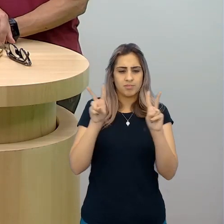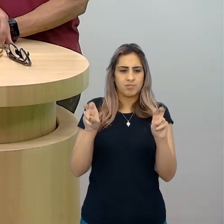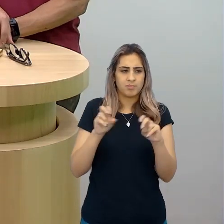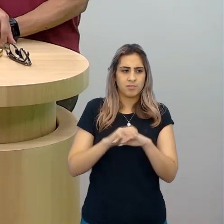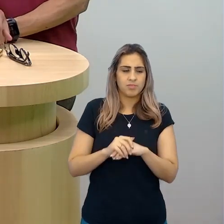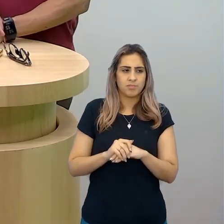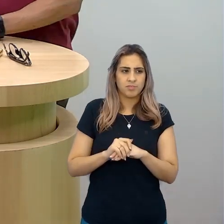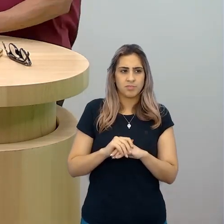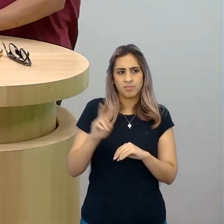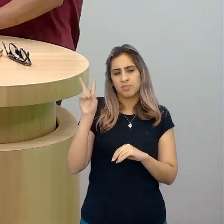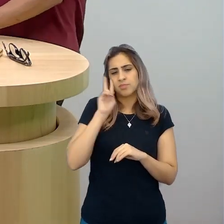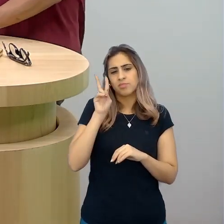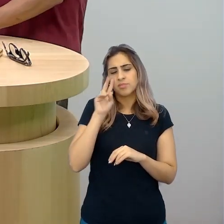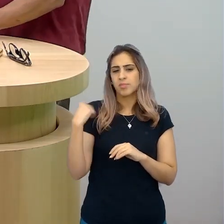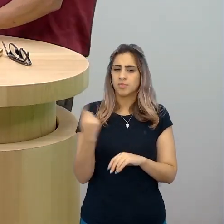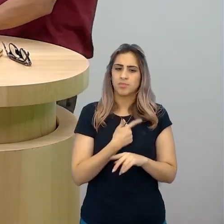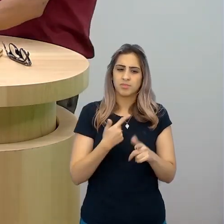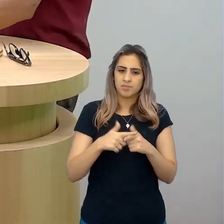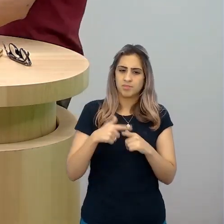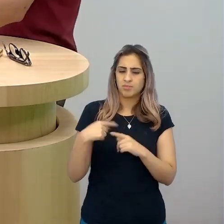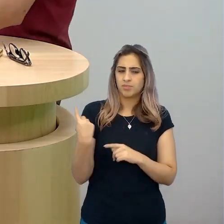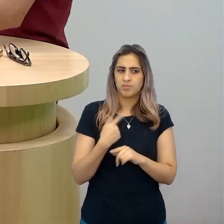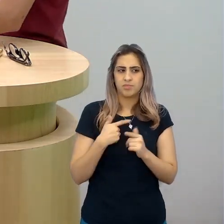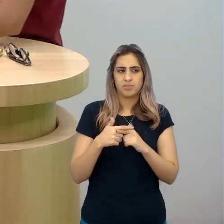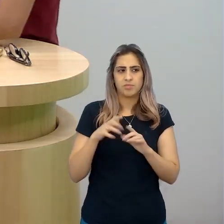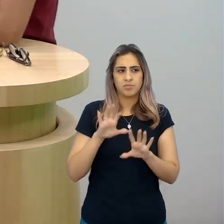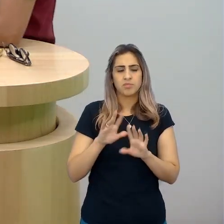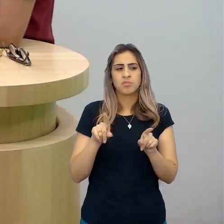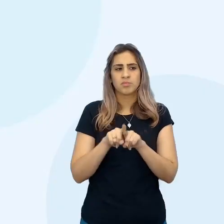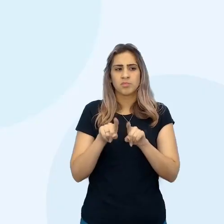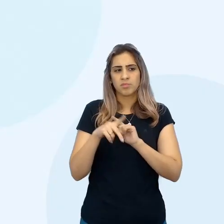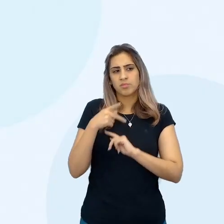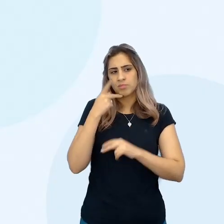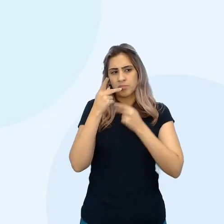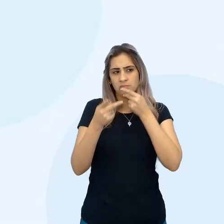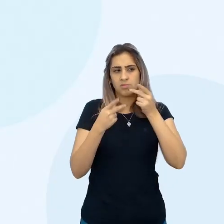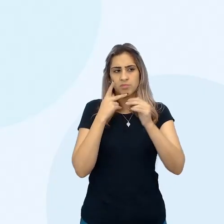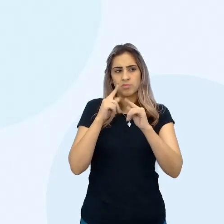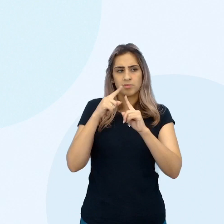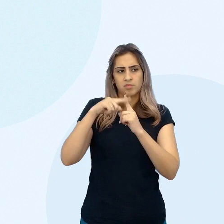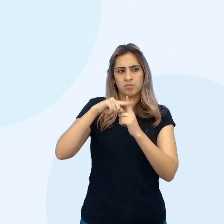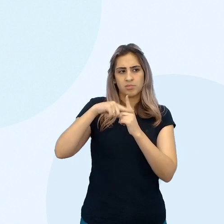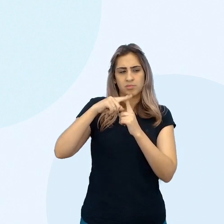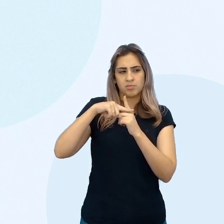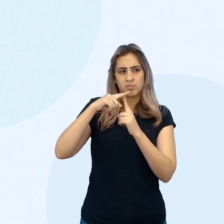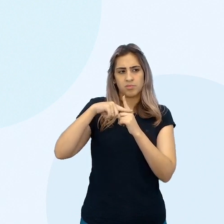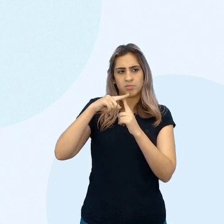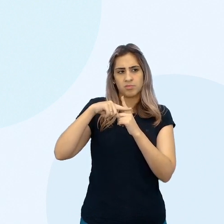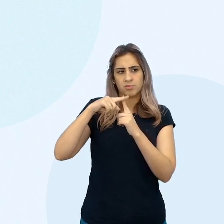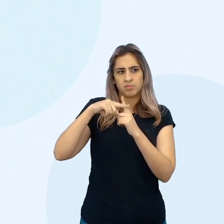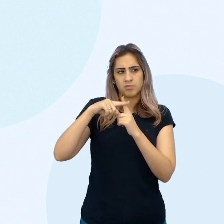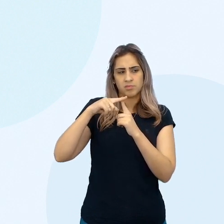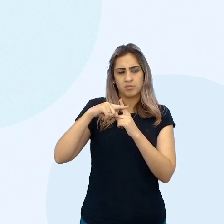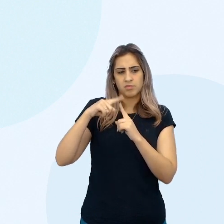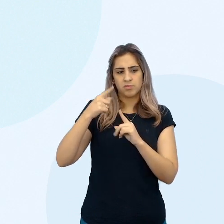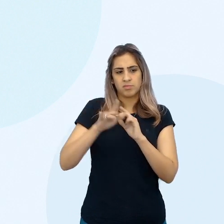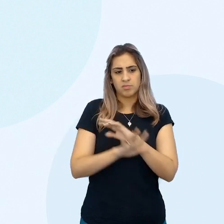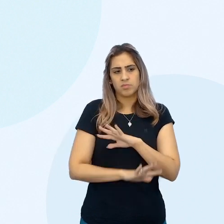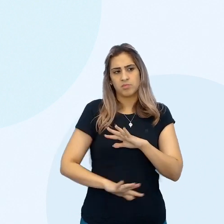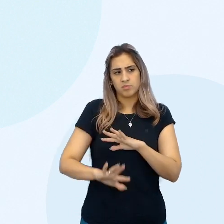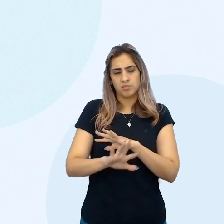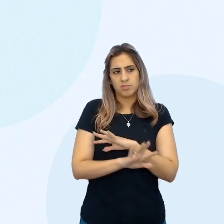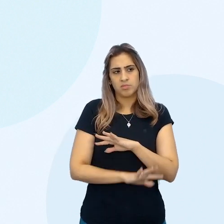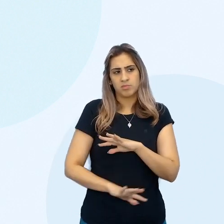agora vamos então lembrar do nosso problema. Qual era a nossa situação? Então a gente estava falando lá das temperaturas máximas e mínimas de uma região